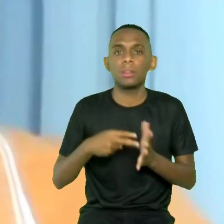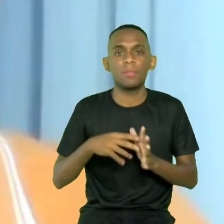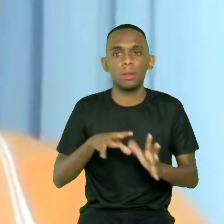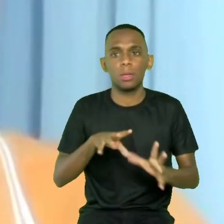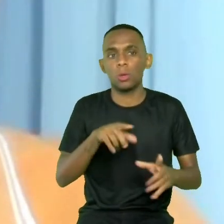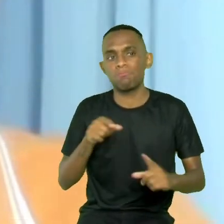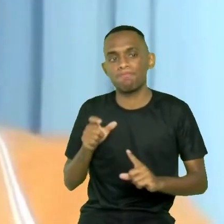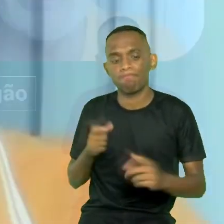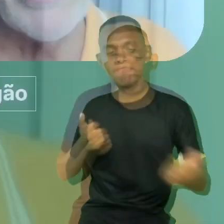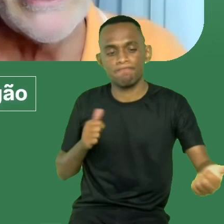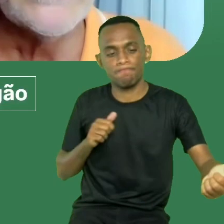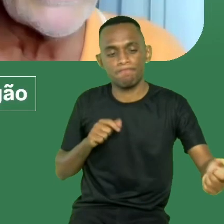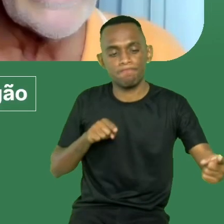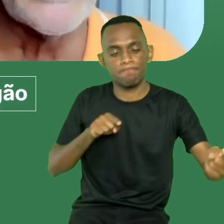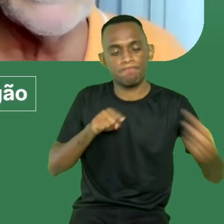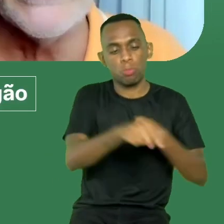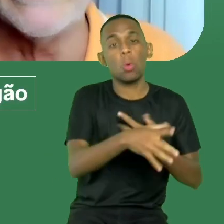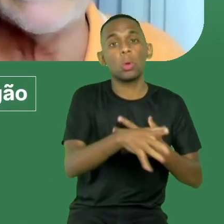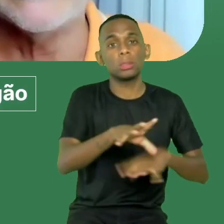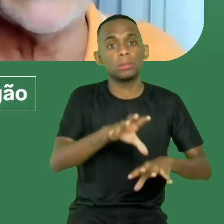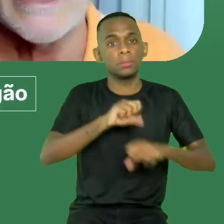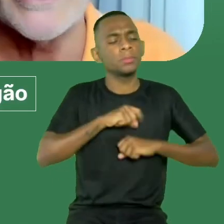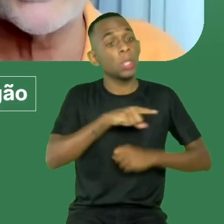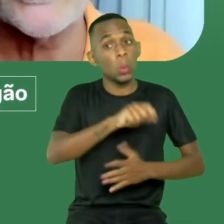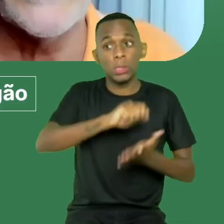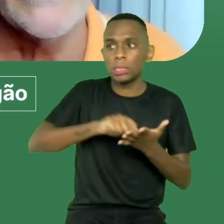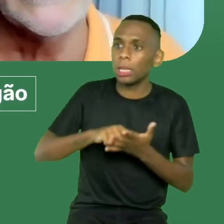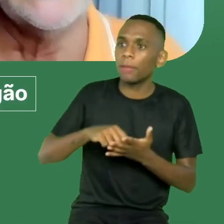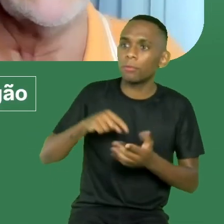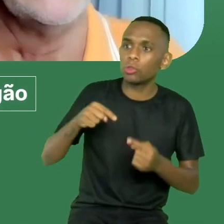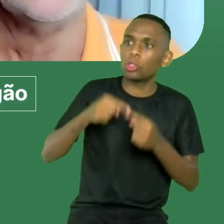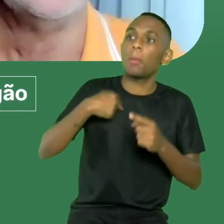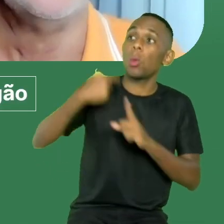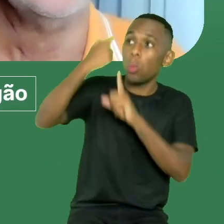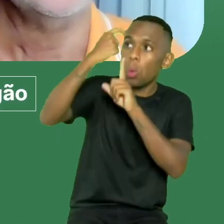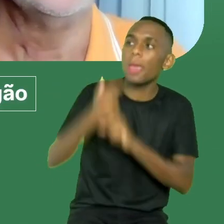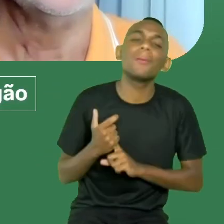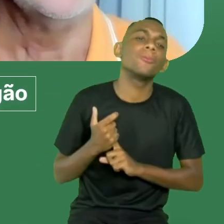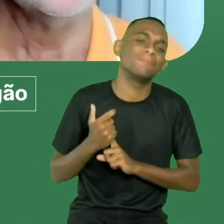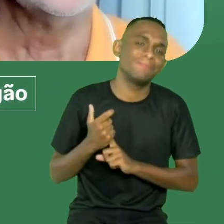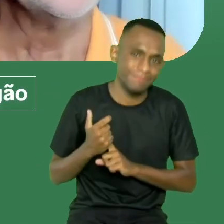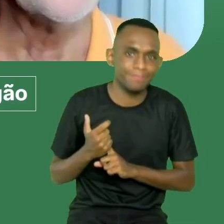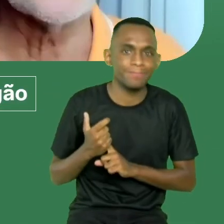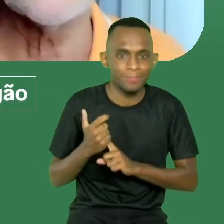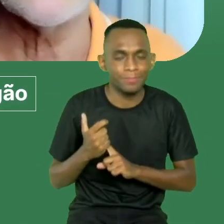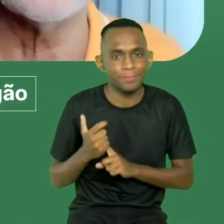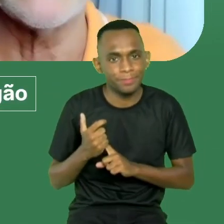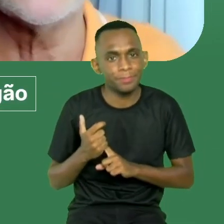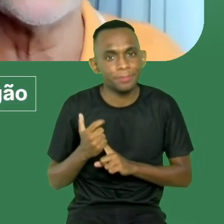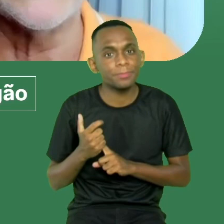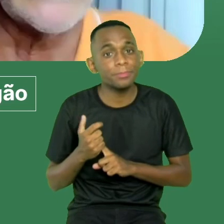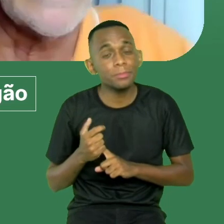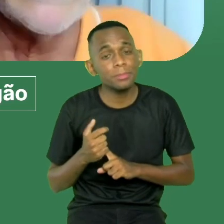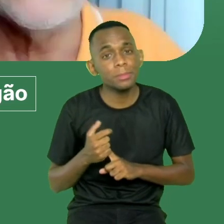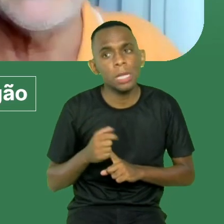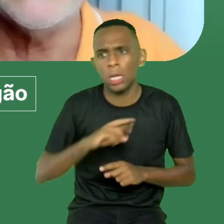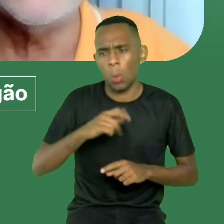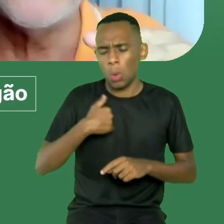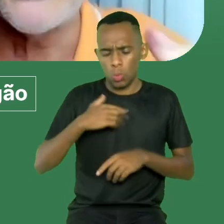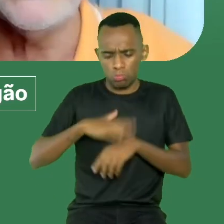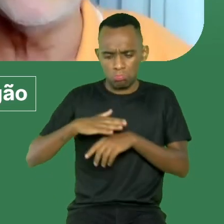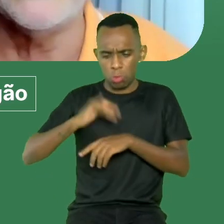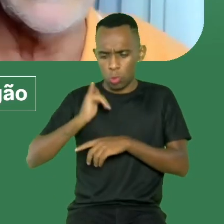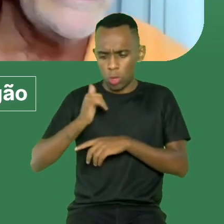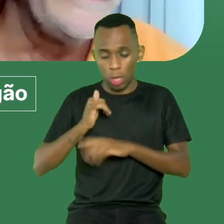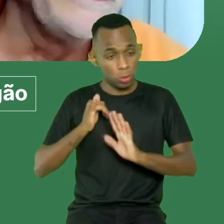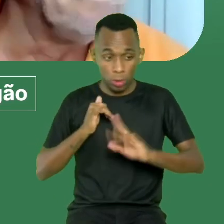personagem e falo como ele, escrevo como ele, ajo como ele. né? Eu deixo de ser um narrador. Quem está narrando é ele,